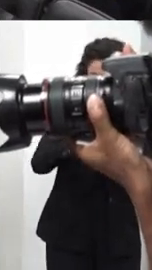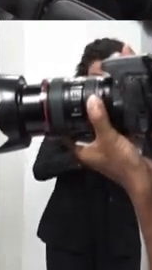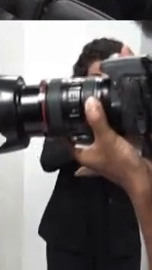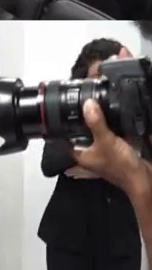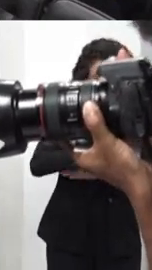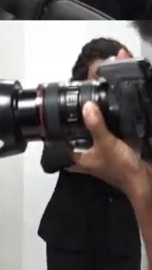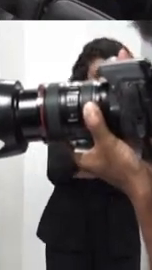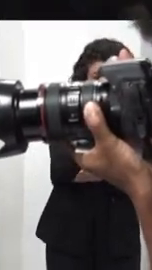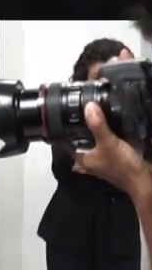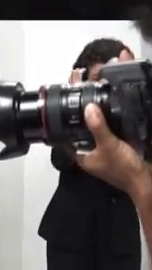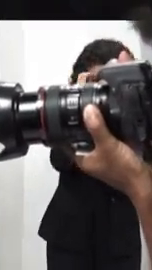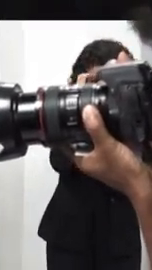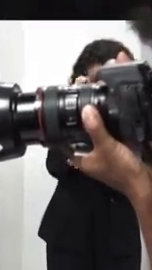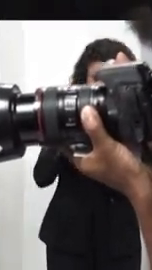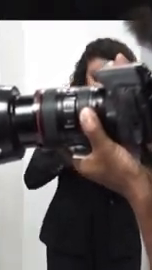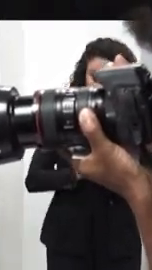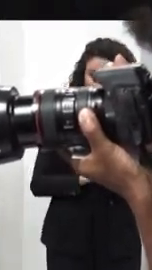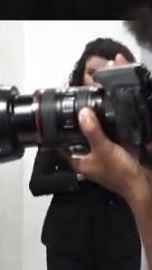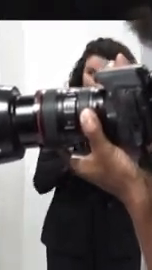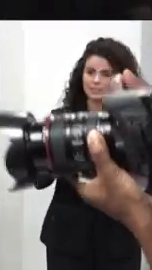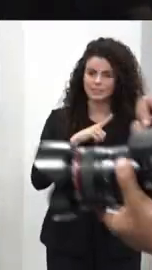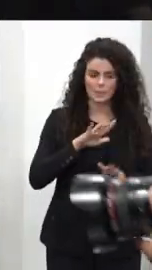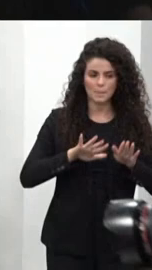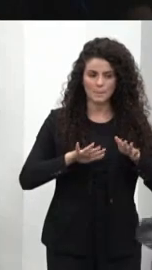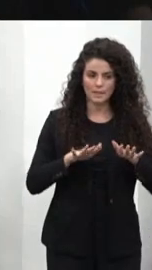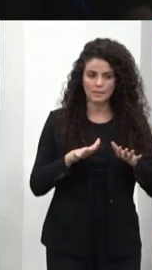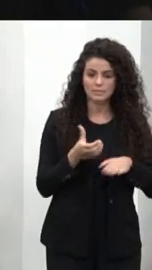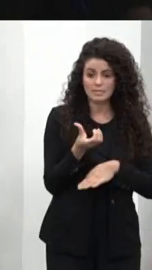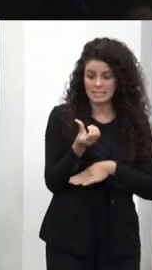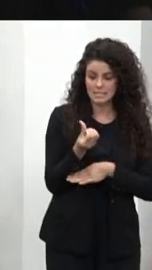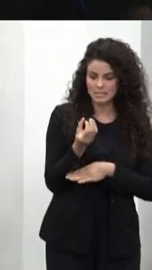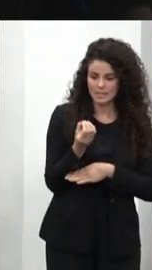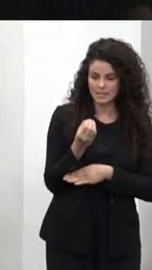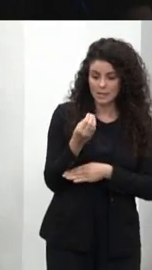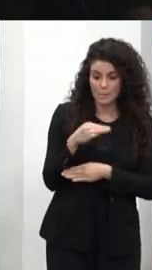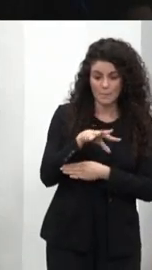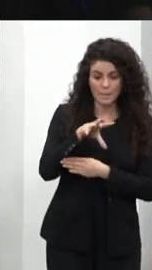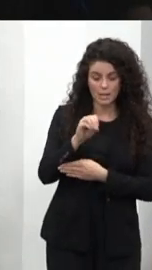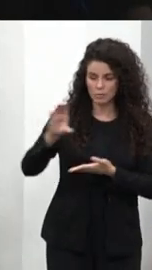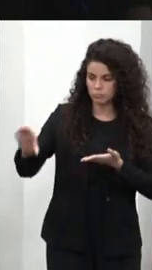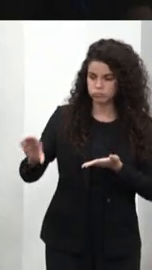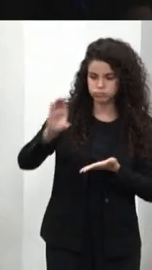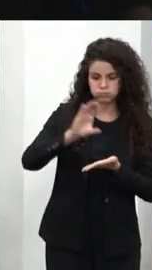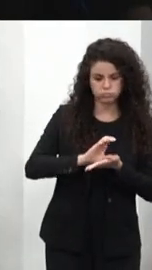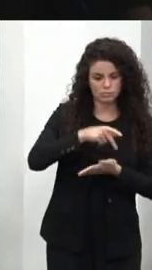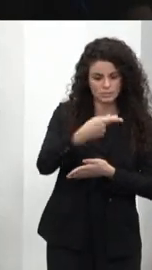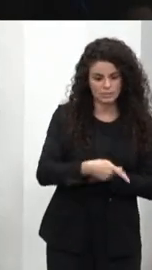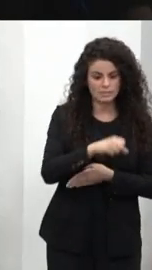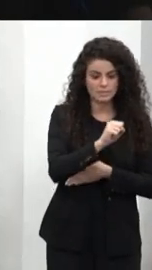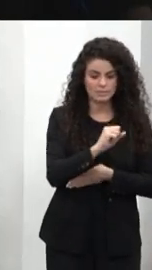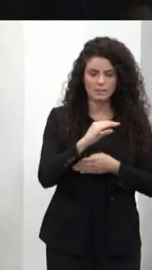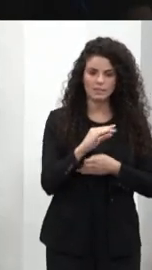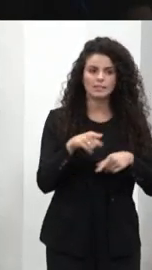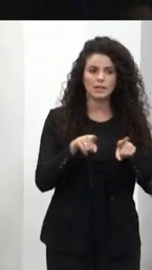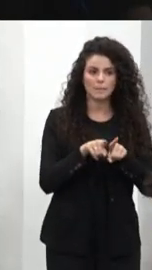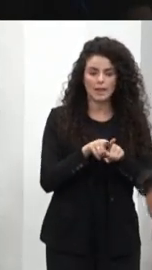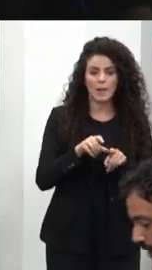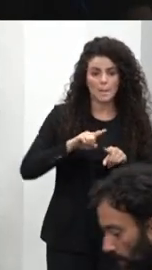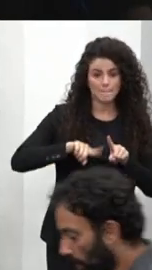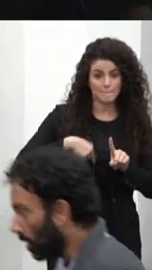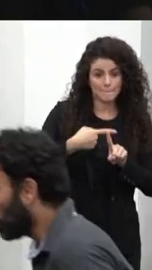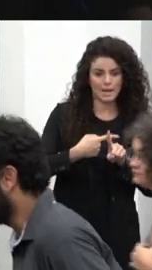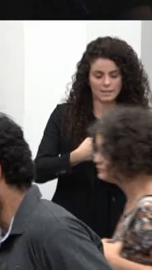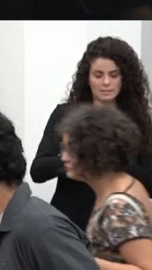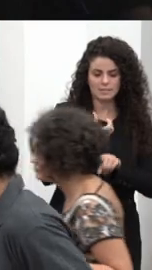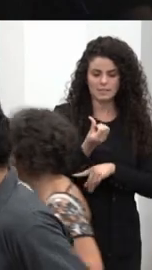cultural estão previstos aproximadamente 60 milhões de reais para o Estado de Santa Catarina e mais 65 milhões